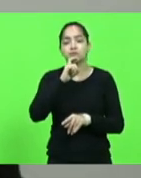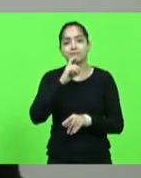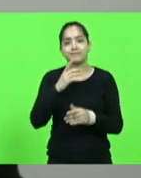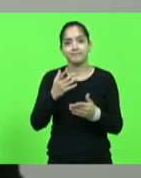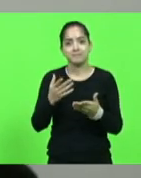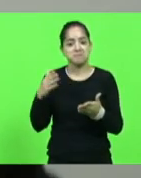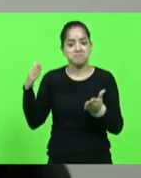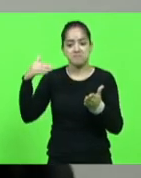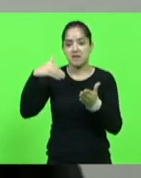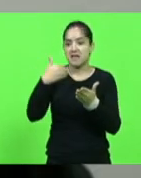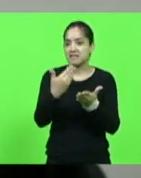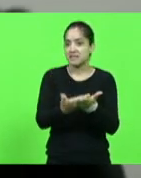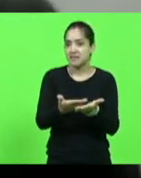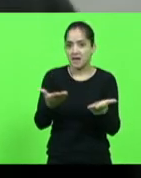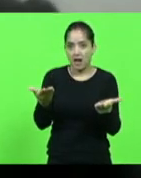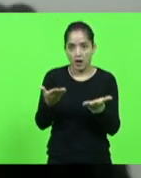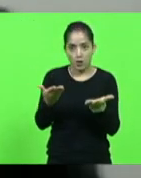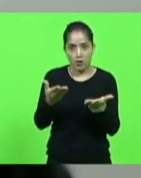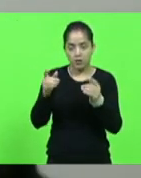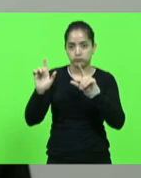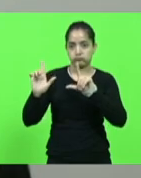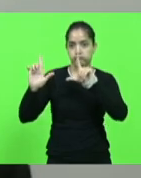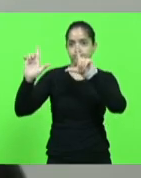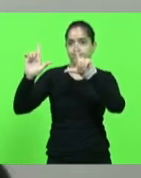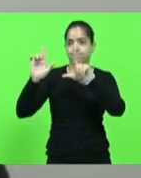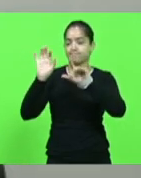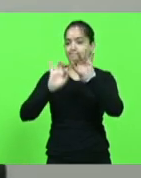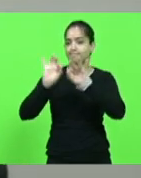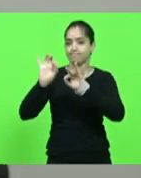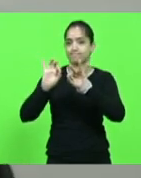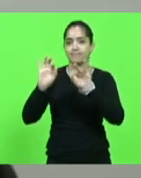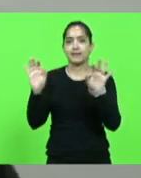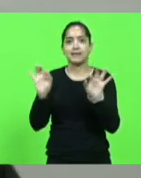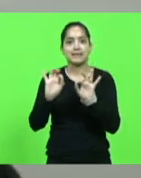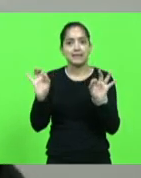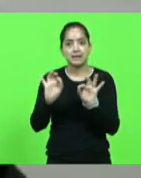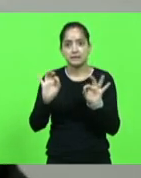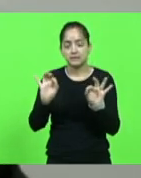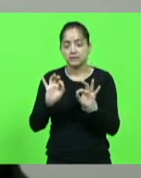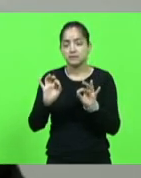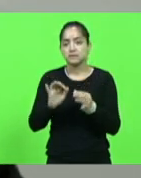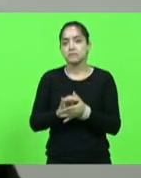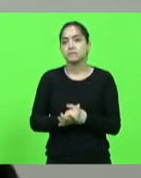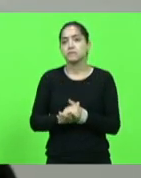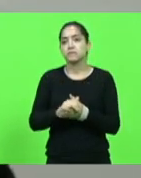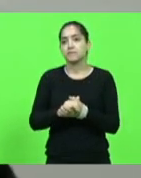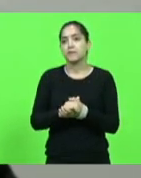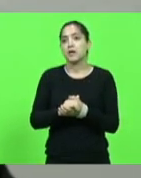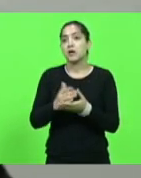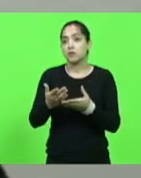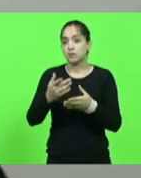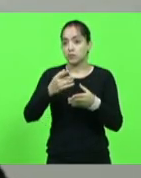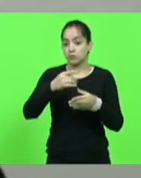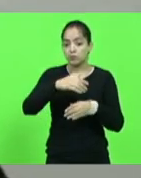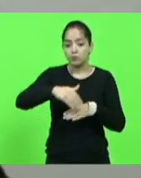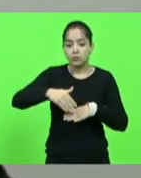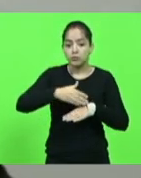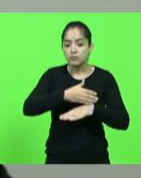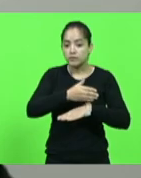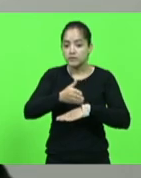até agora não foi feita a faixa elevada. E ali, quando passa pela cidade,